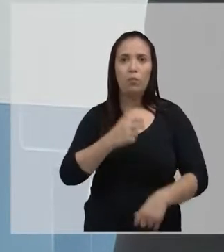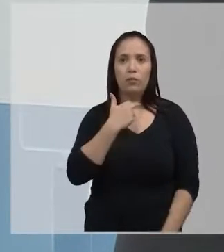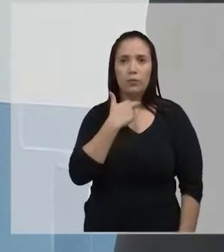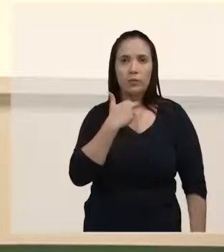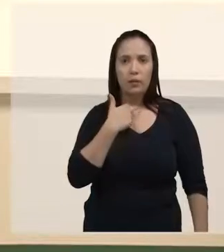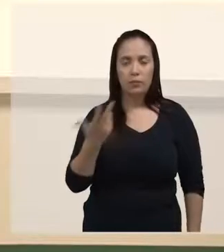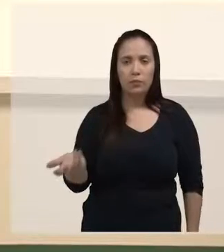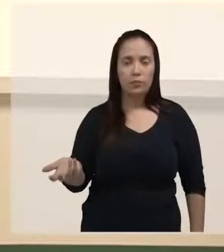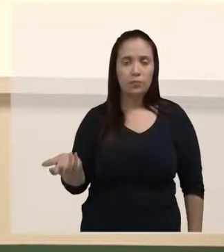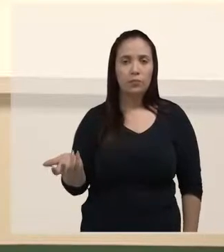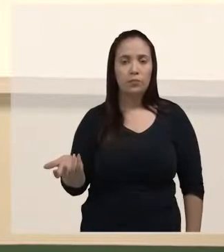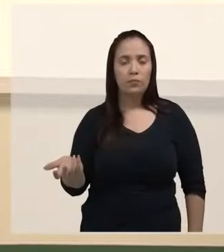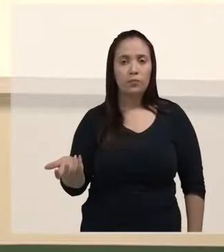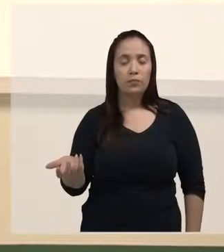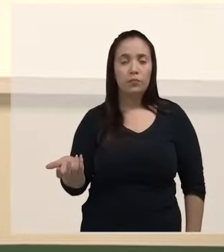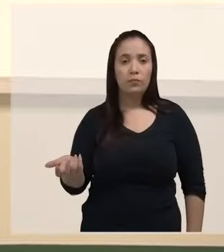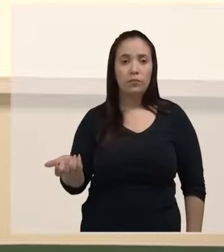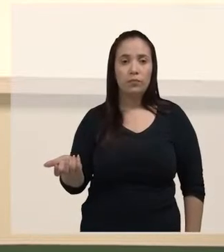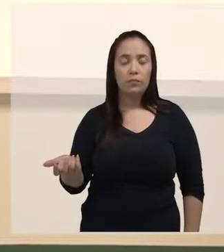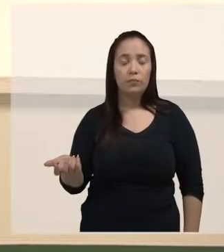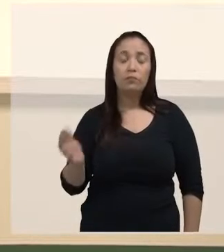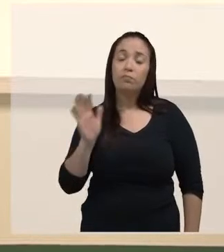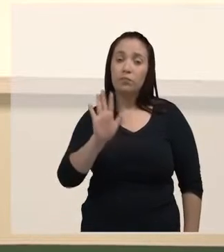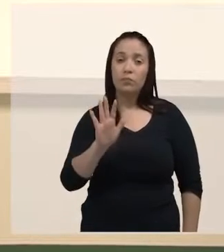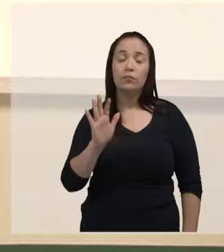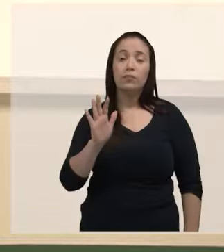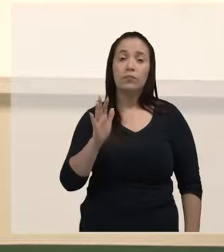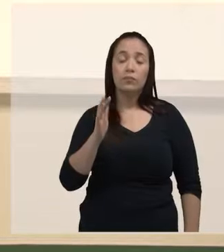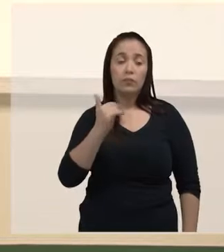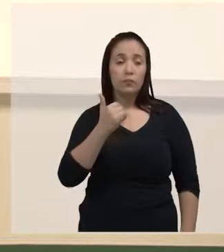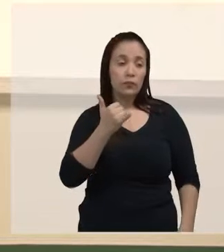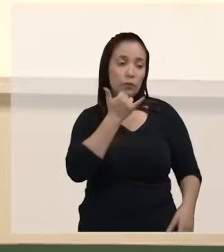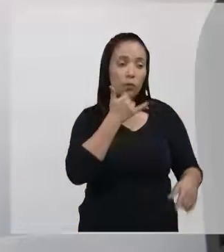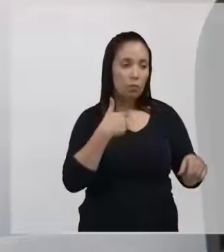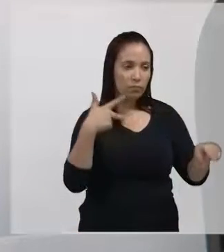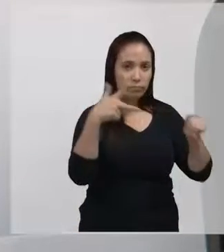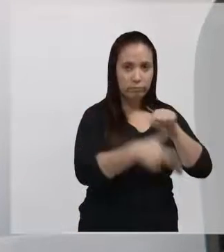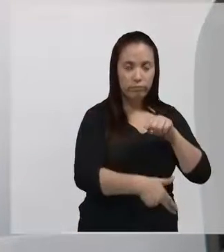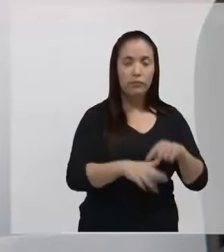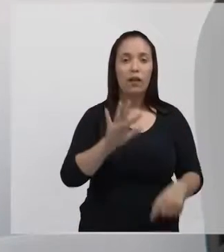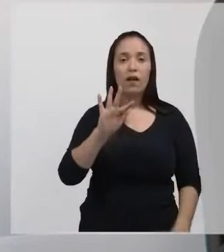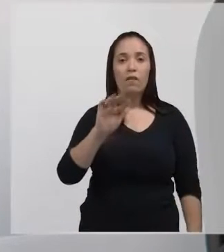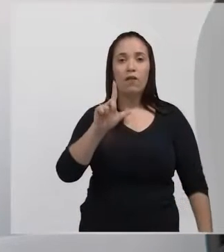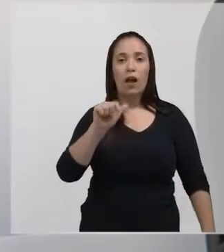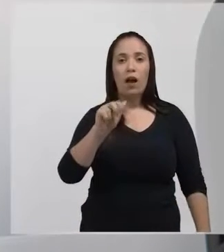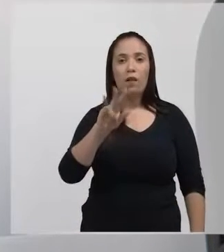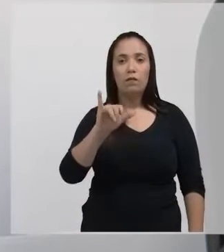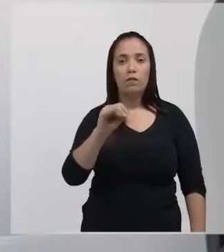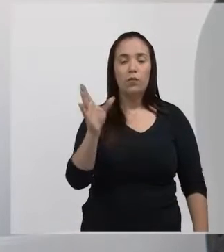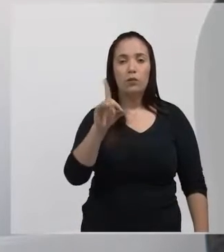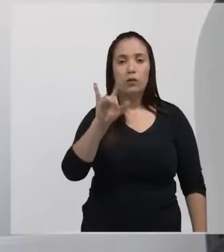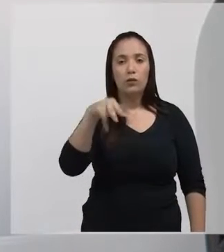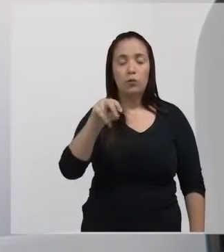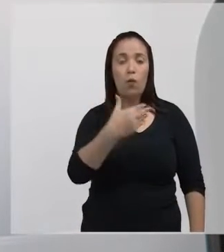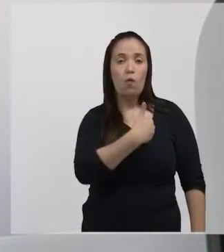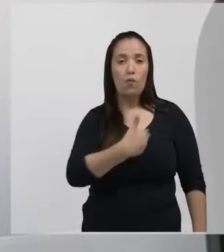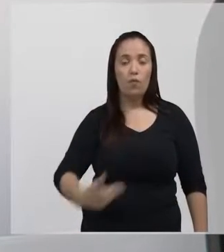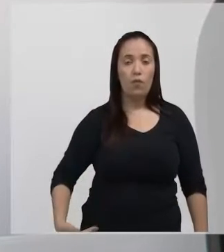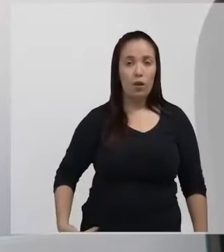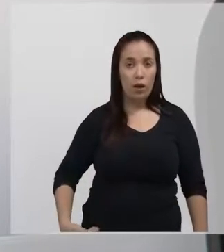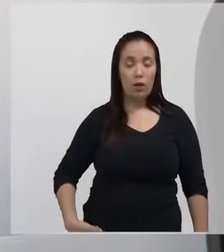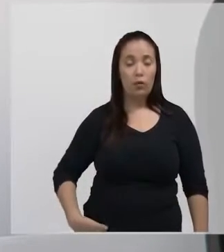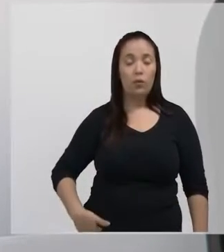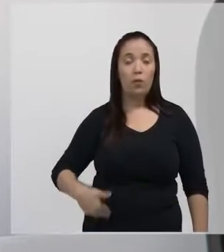processo. Dificilmente. E só um detalhe, eu estava até pedindo para ele interromper. Flávio Dino, governador do Maranhão e principal liderança